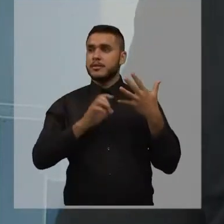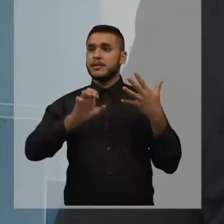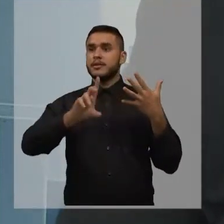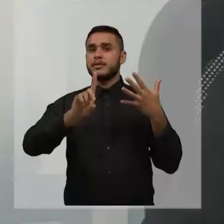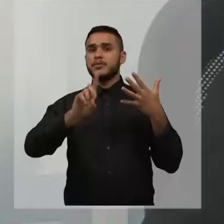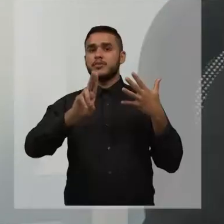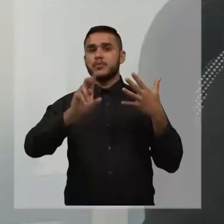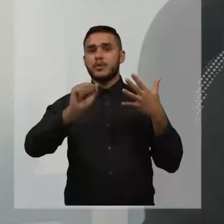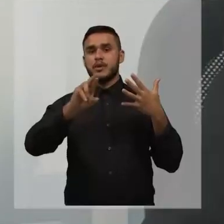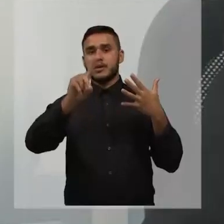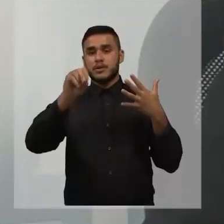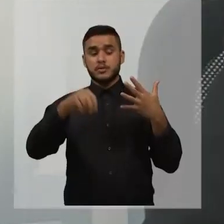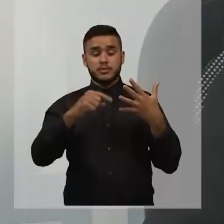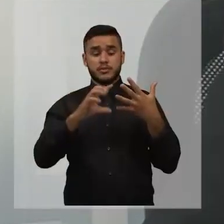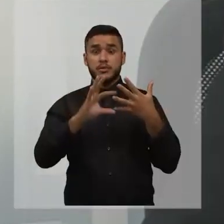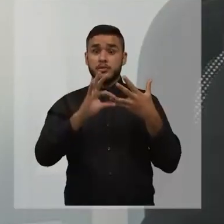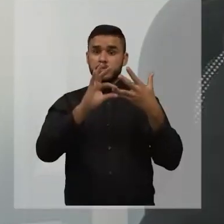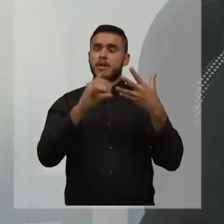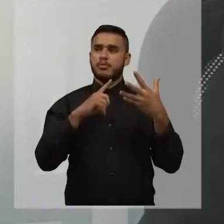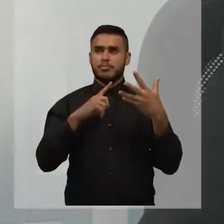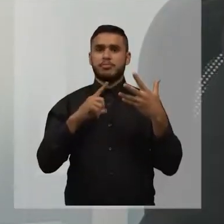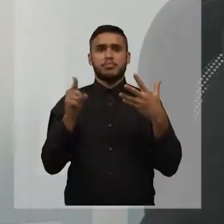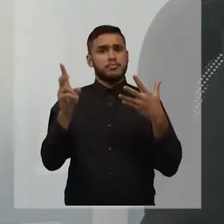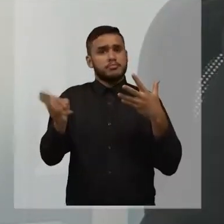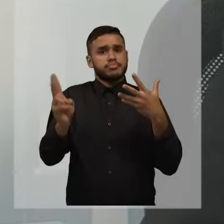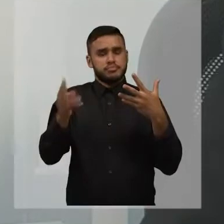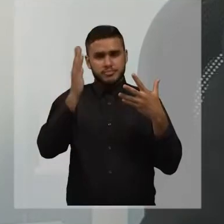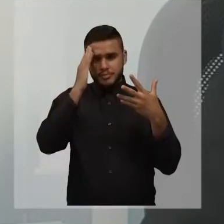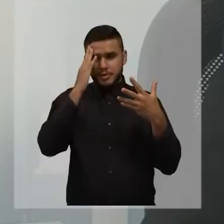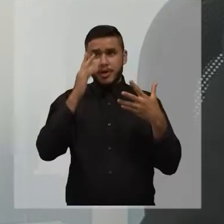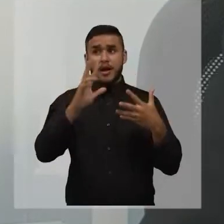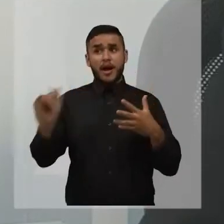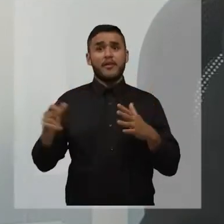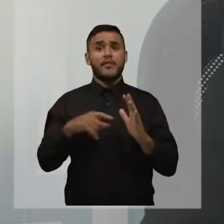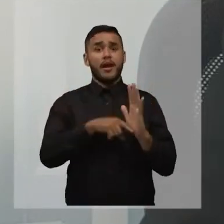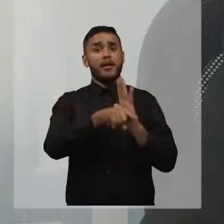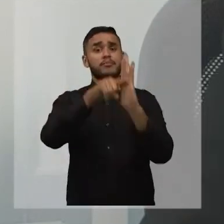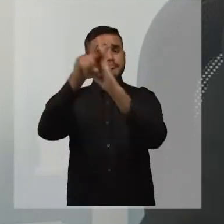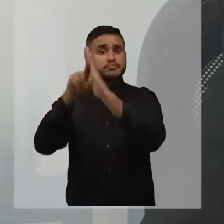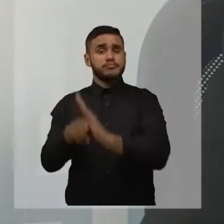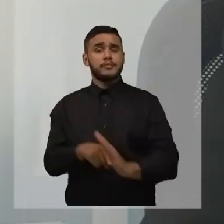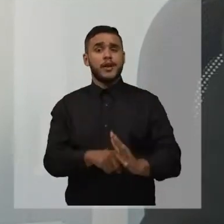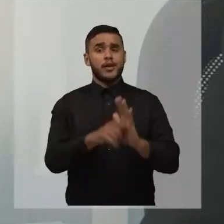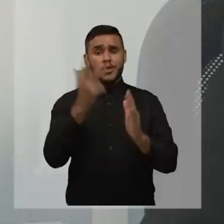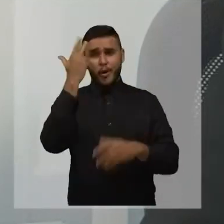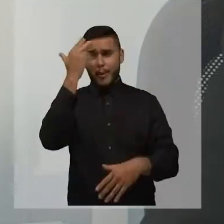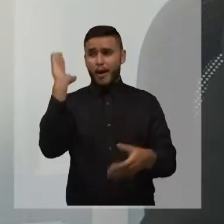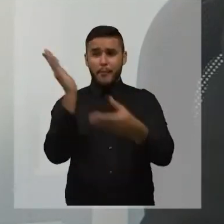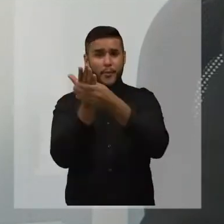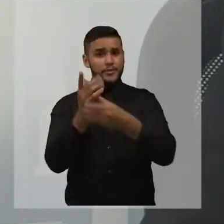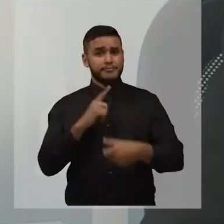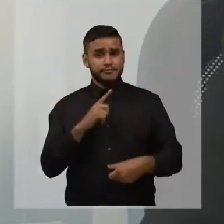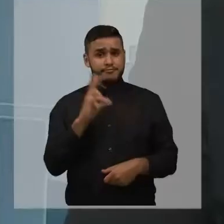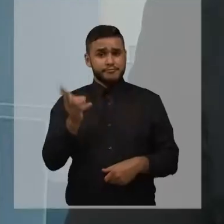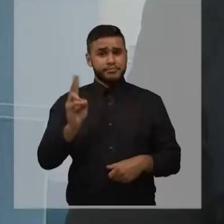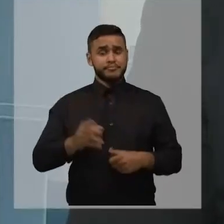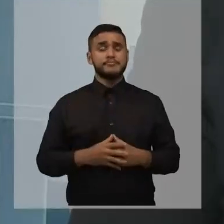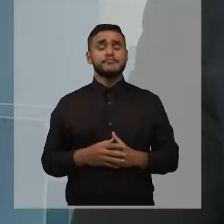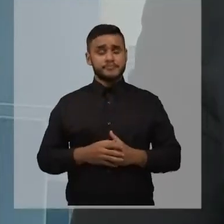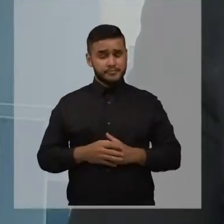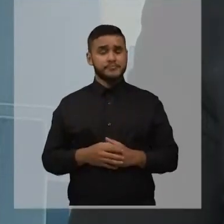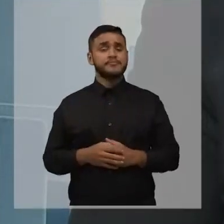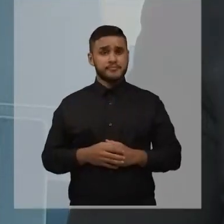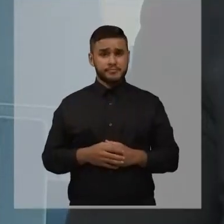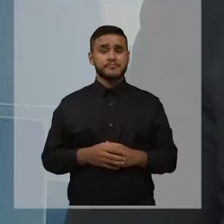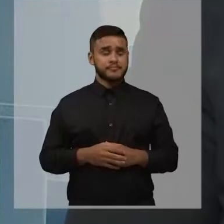mandato nem de deputado e nem de senador estão indo para a primeira instância. Então... O que é que vai acontecer? Mas basta dizer, deve ficar